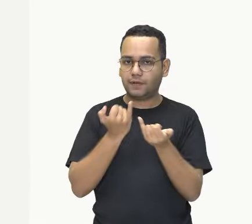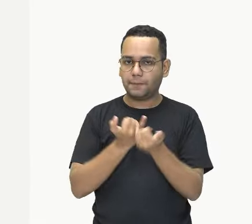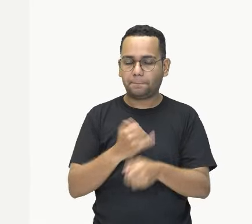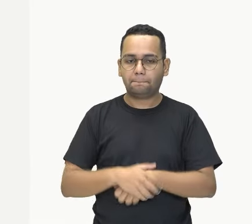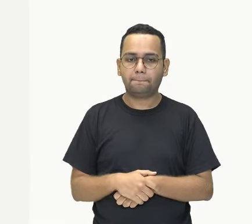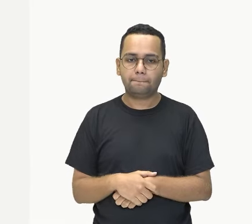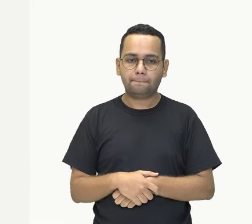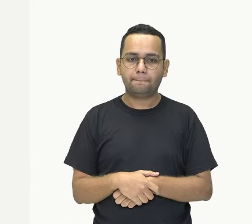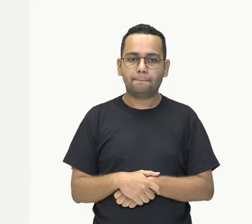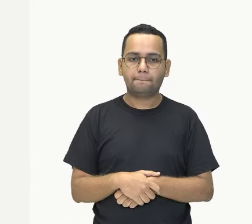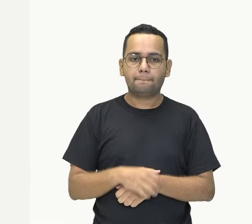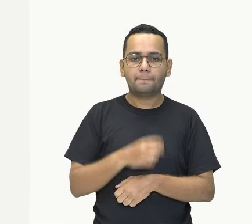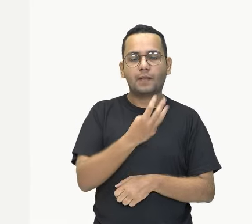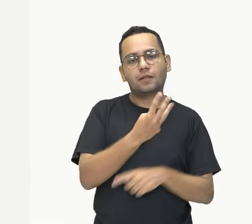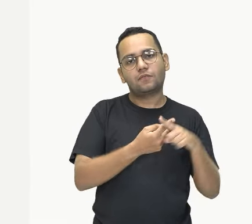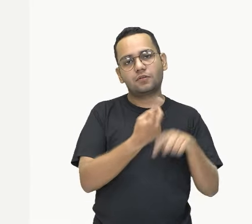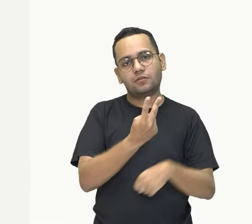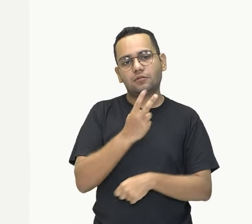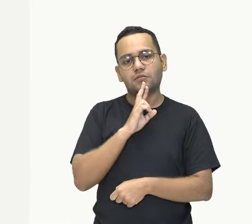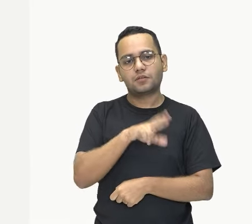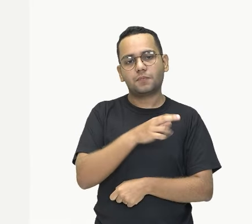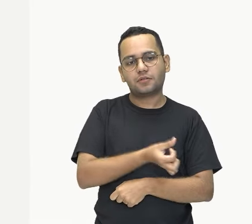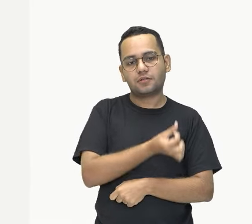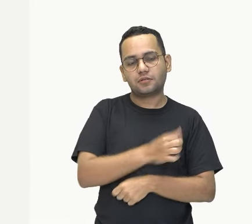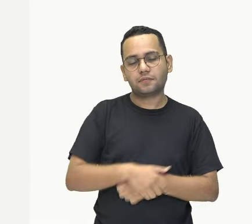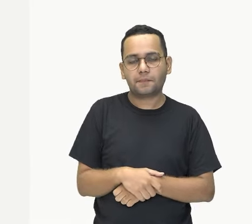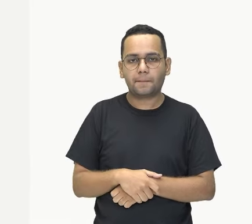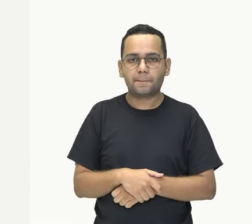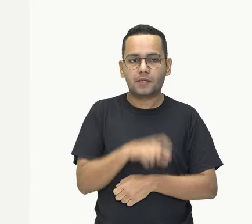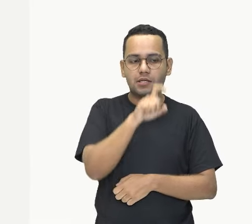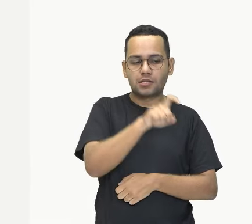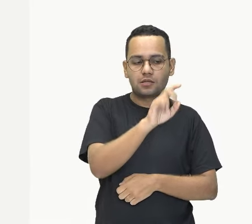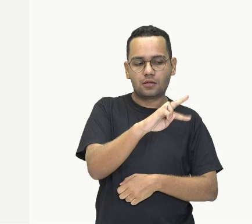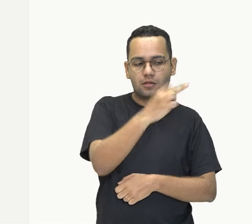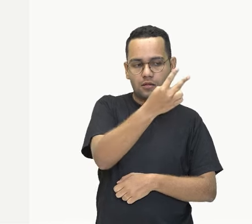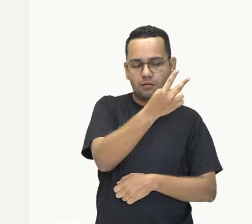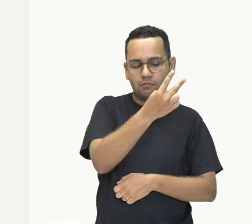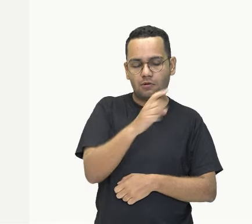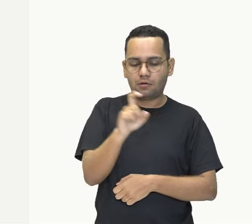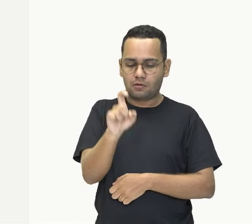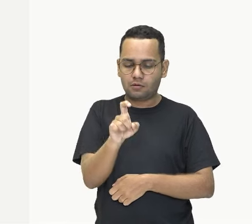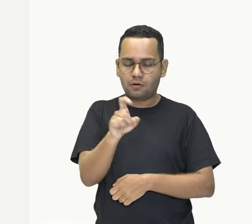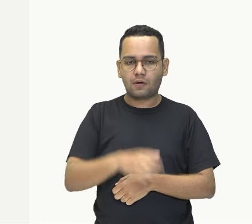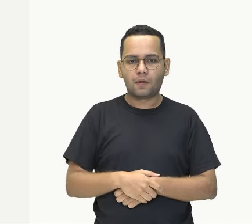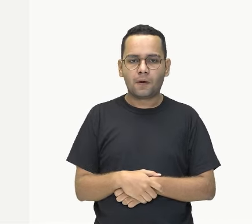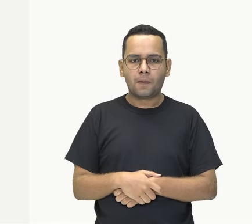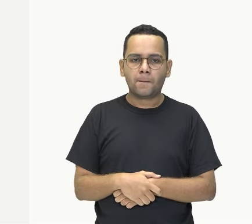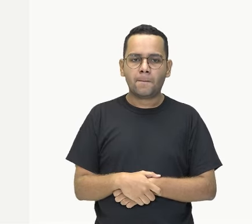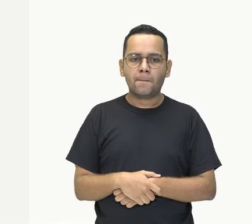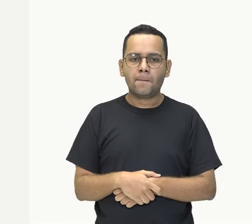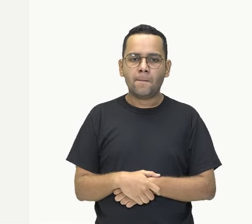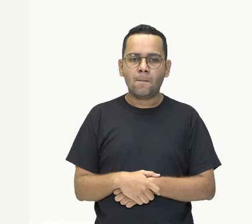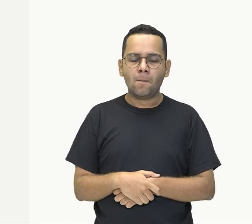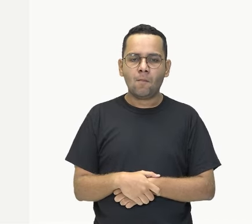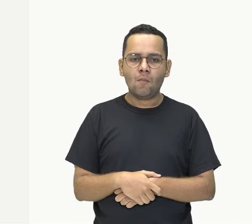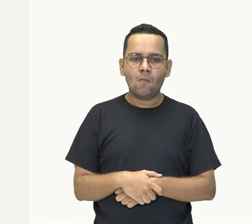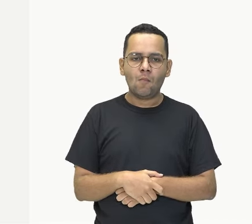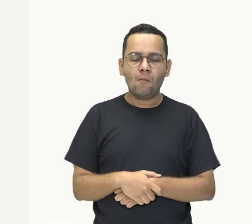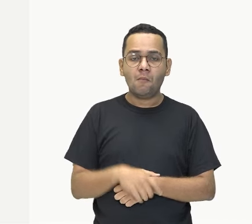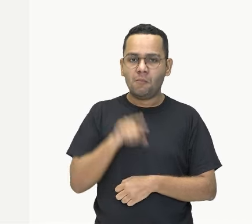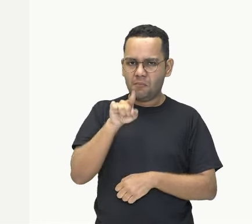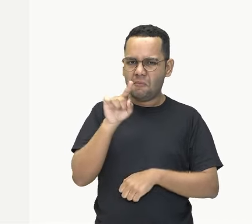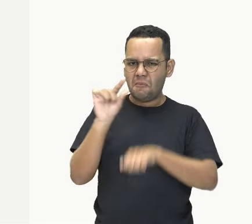2, 6. A minha parte literal, ó, é x, eu repito x. Quando não aparece, a gente